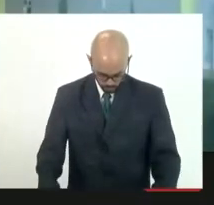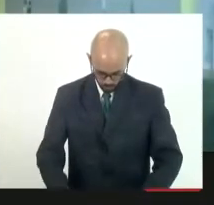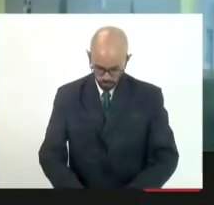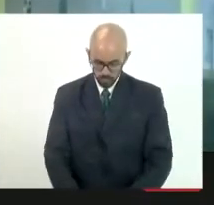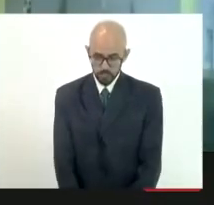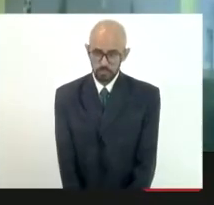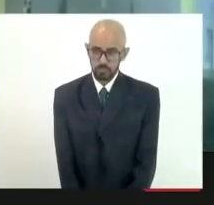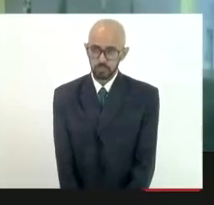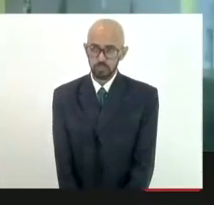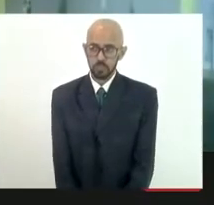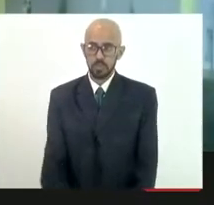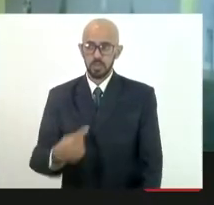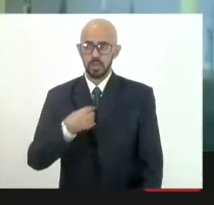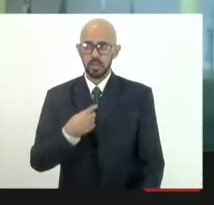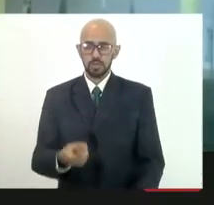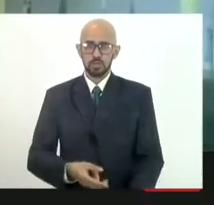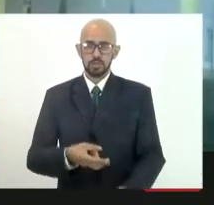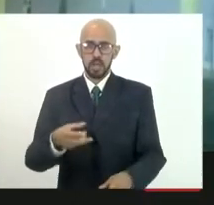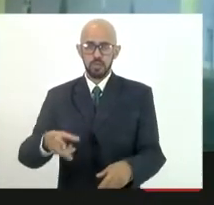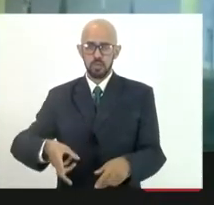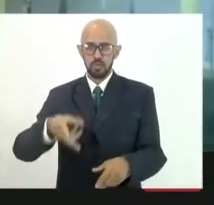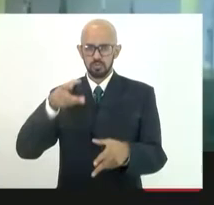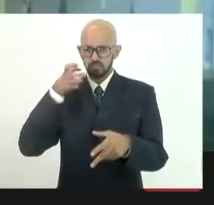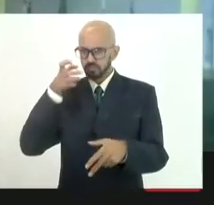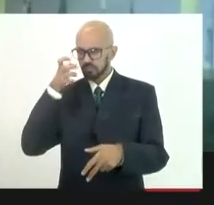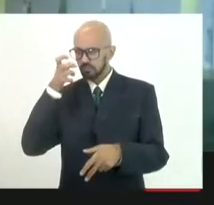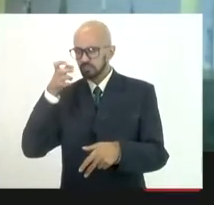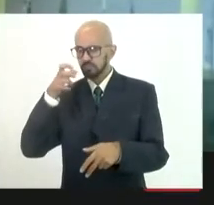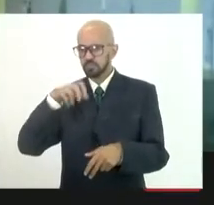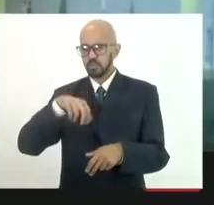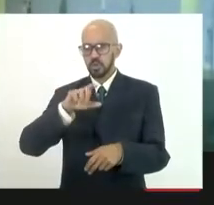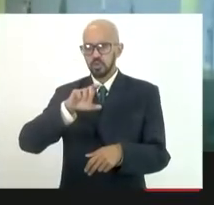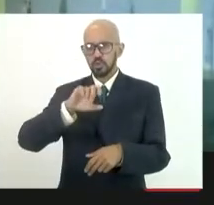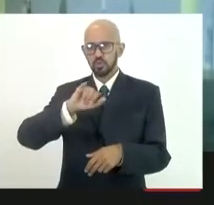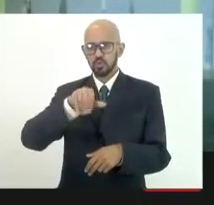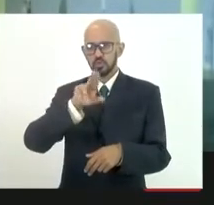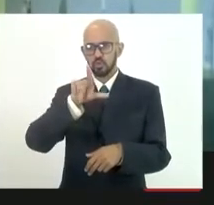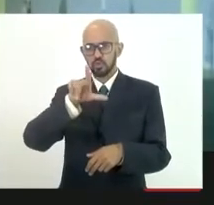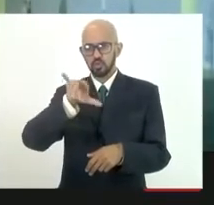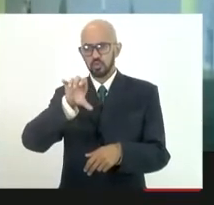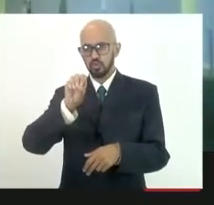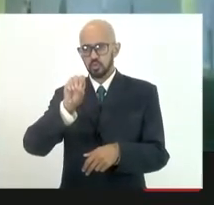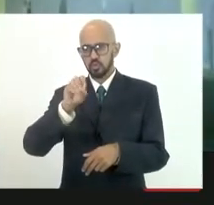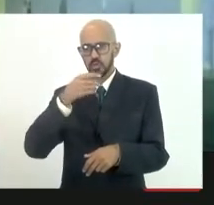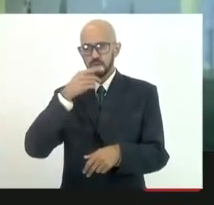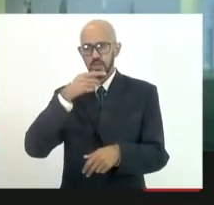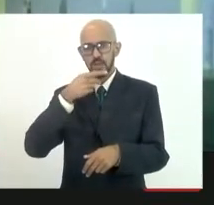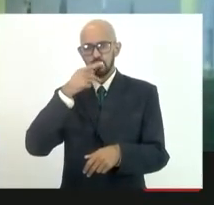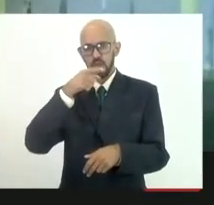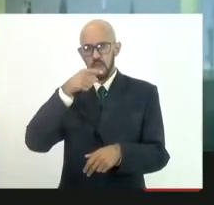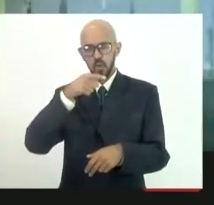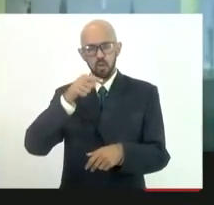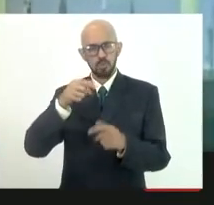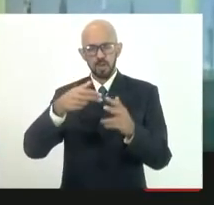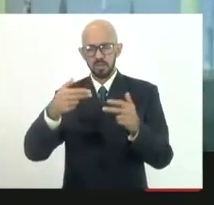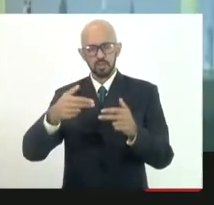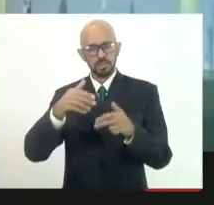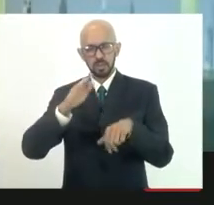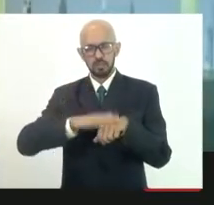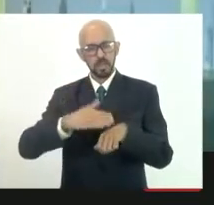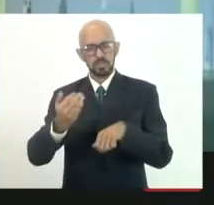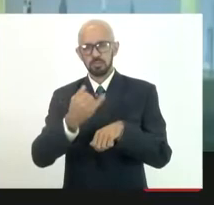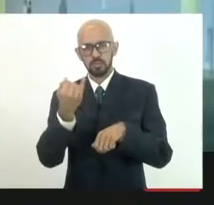Eu estava ouvindo o nosso nobre Júlio e ele tocou num ponto central para a